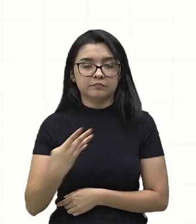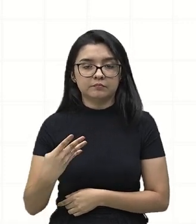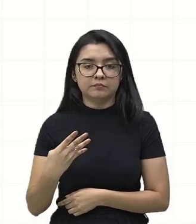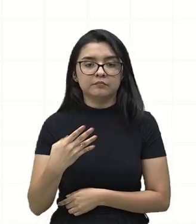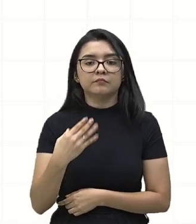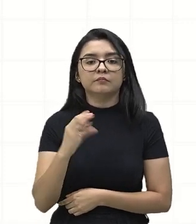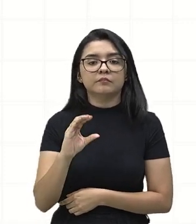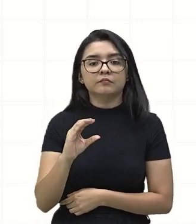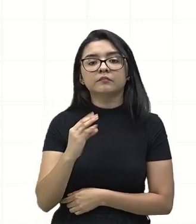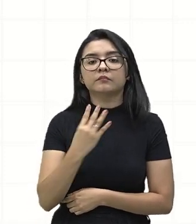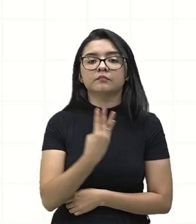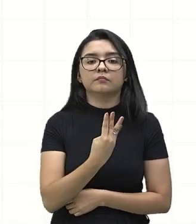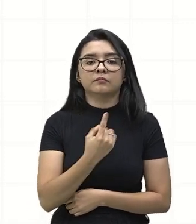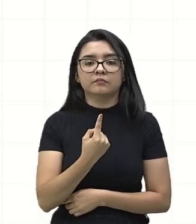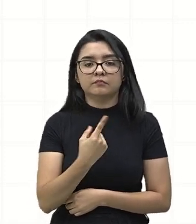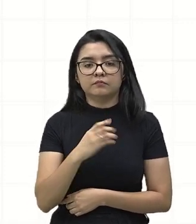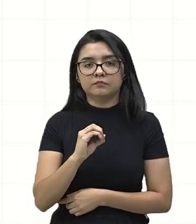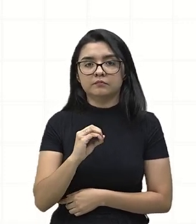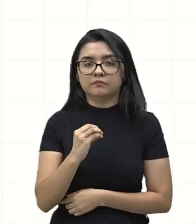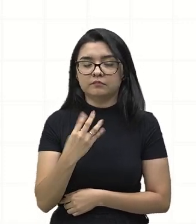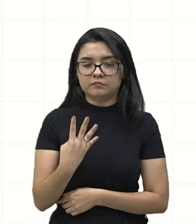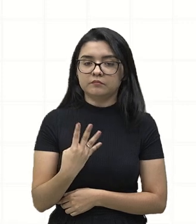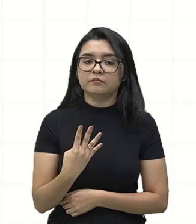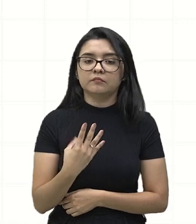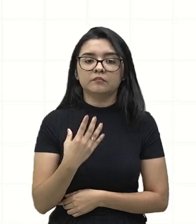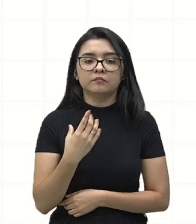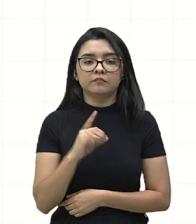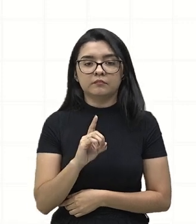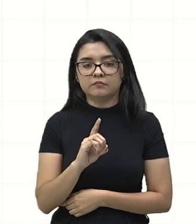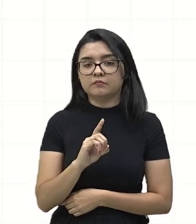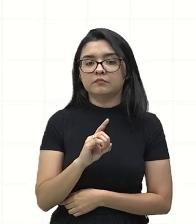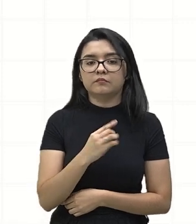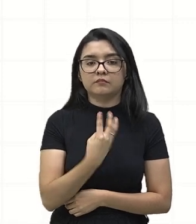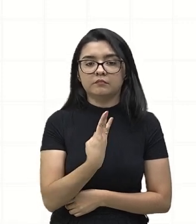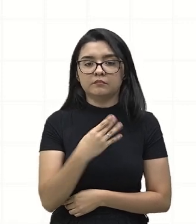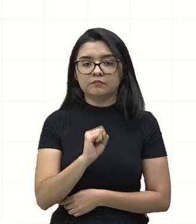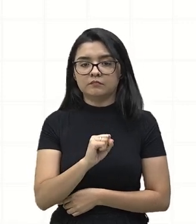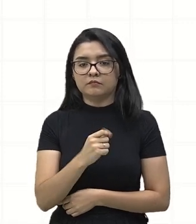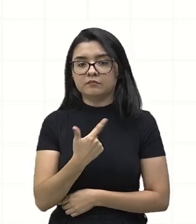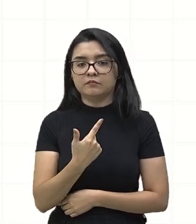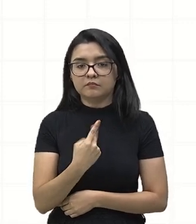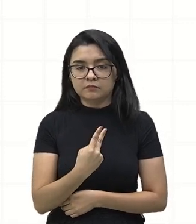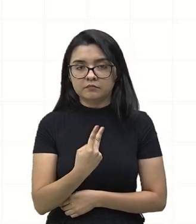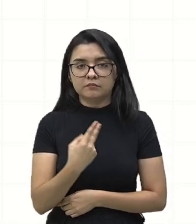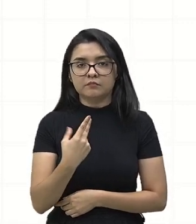3.324, letra C, 4.104, letra D,